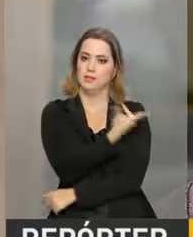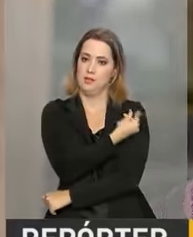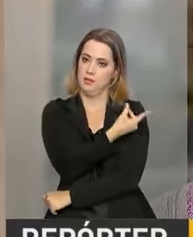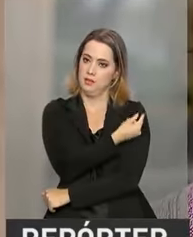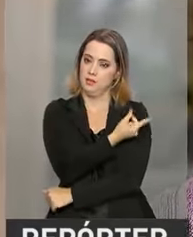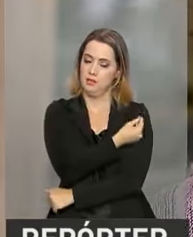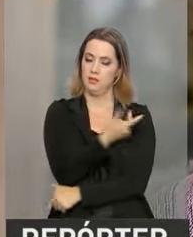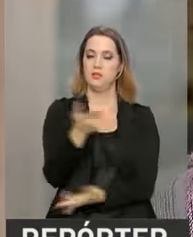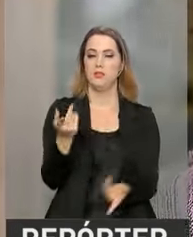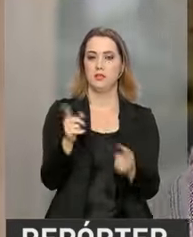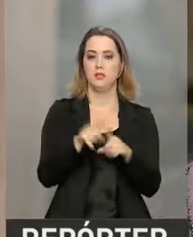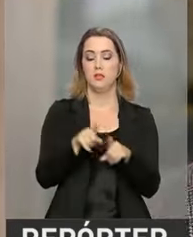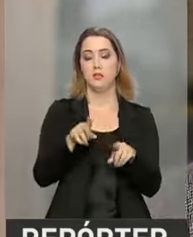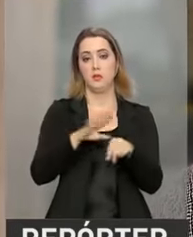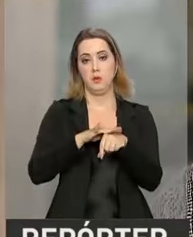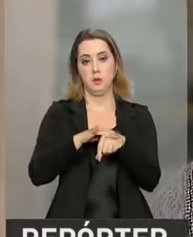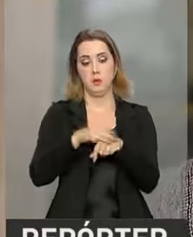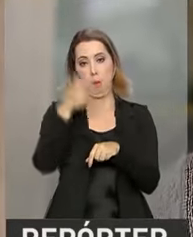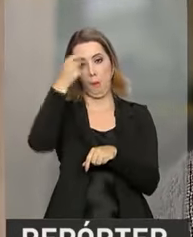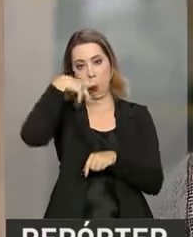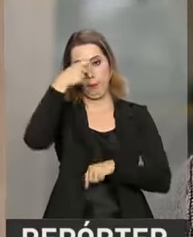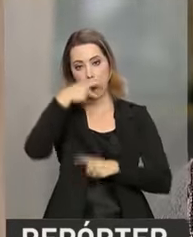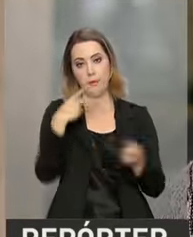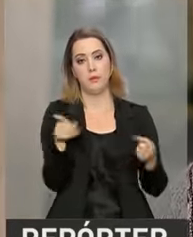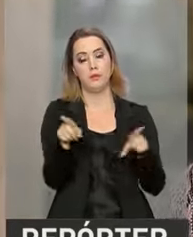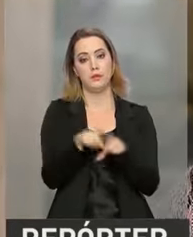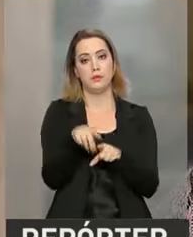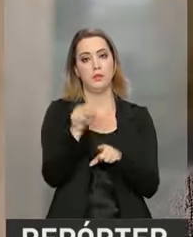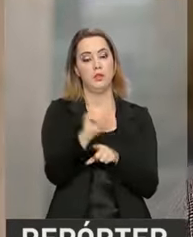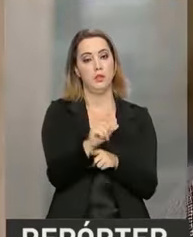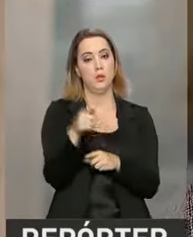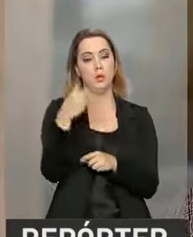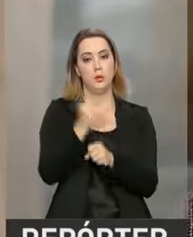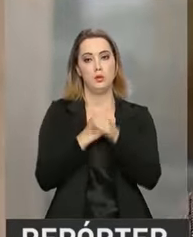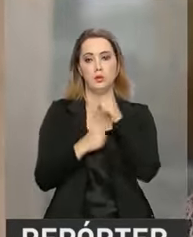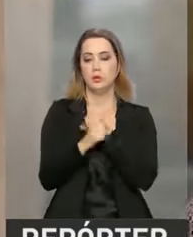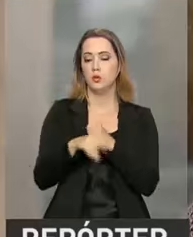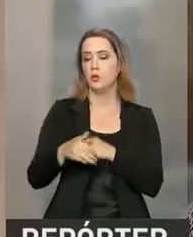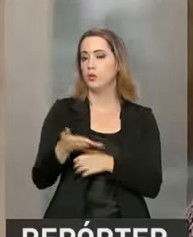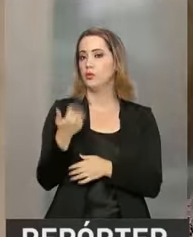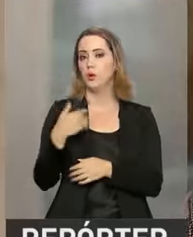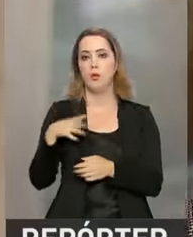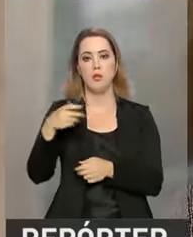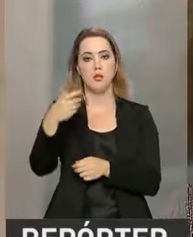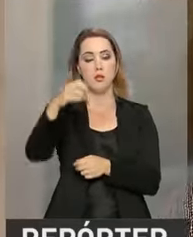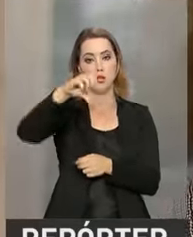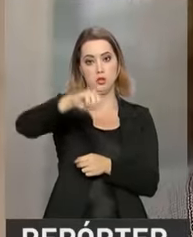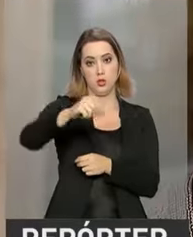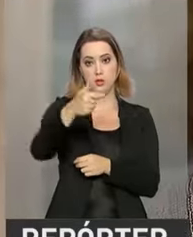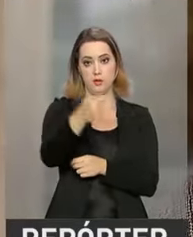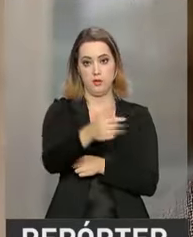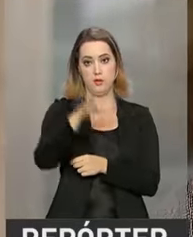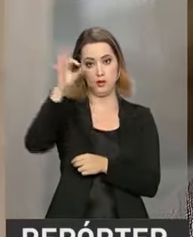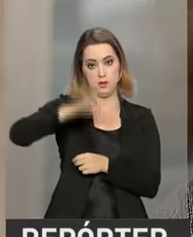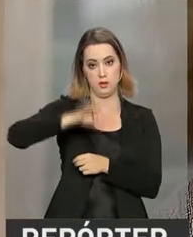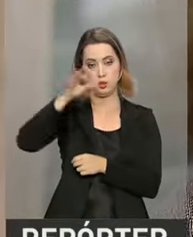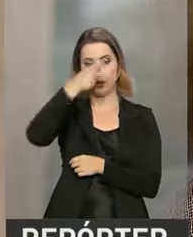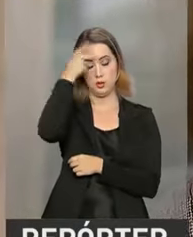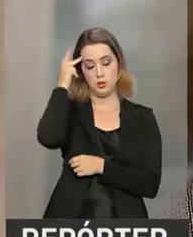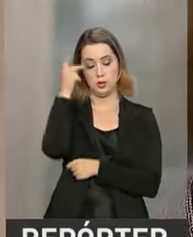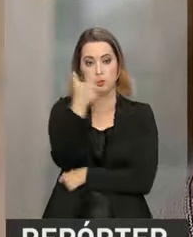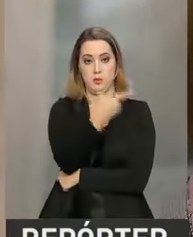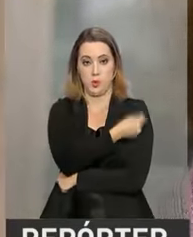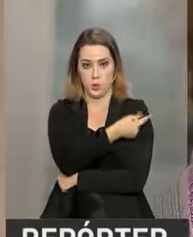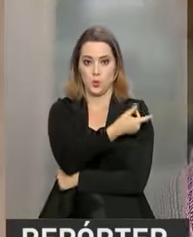é é uma das beneficiárias no último ano nós tivemos uma cobertura de 97% das pessoas idosas